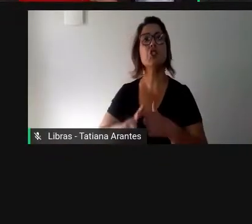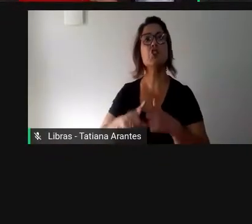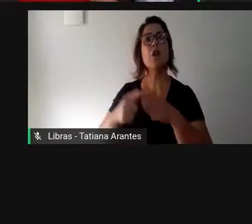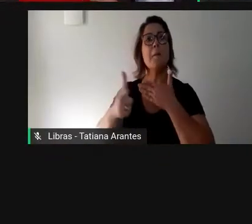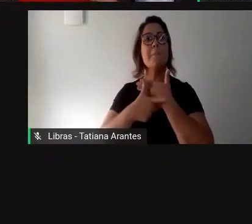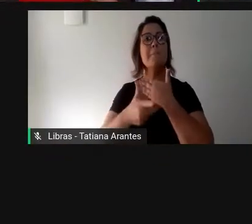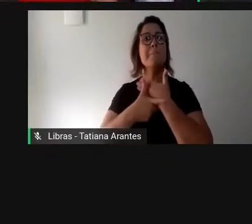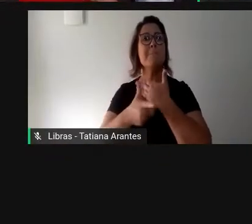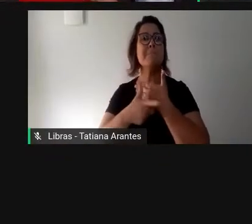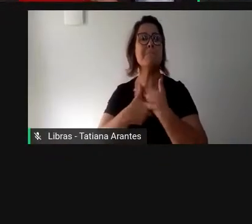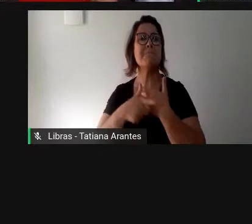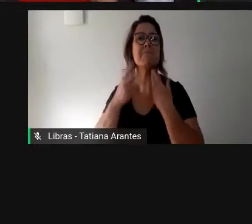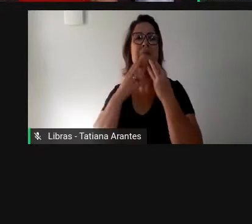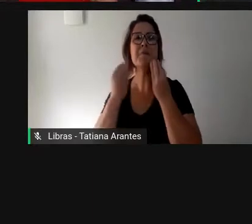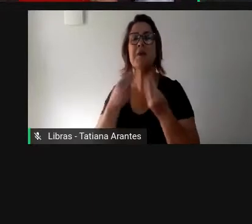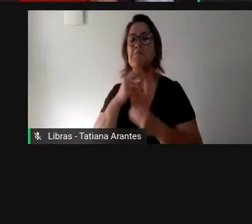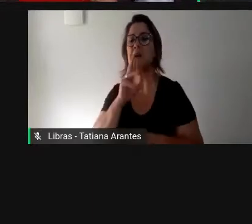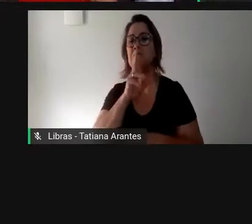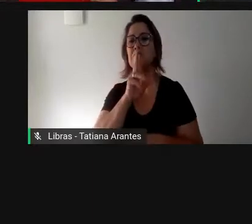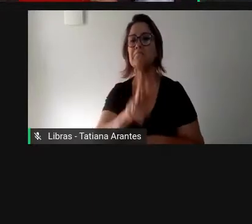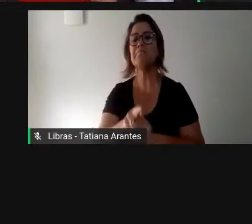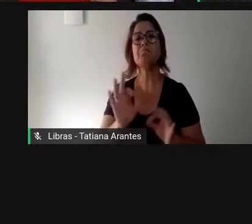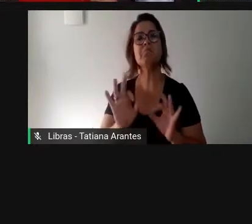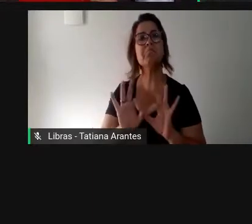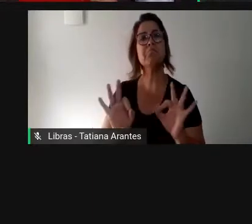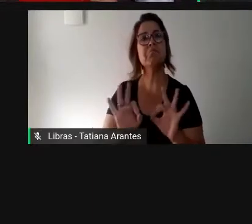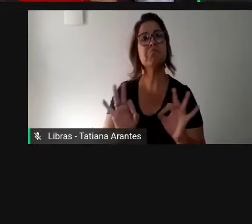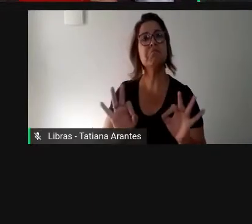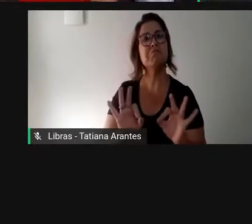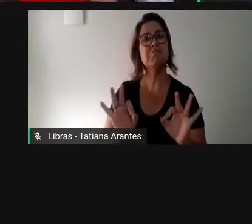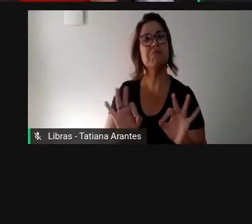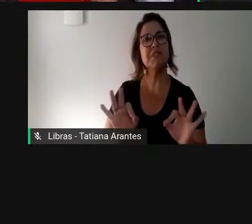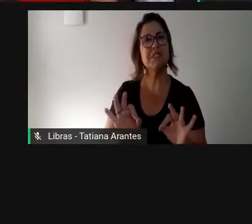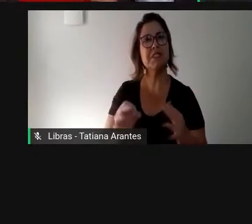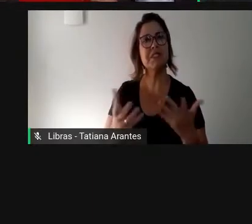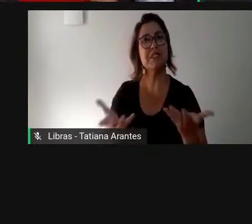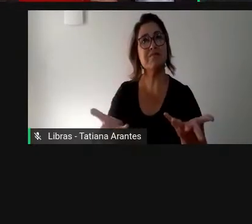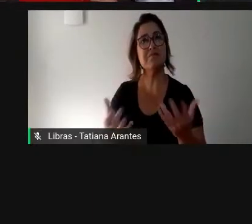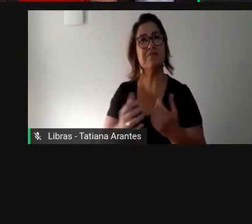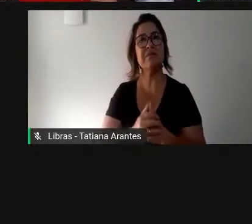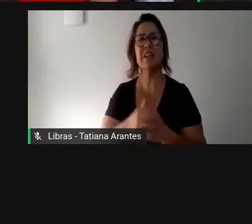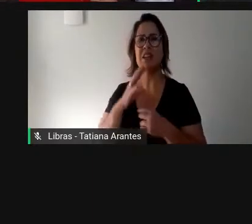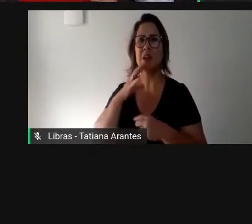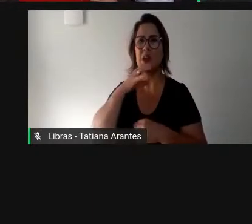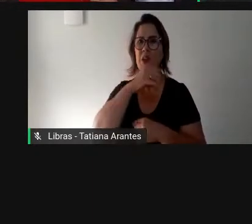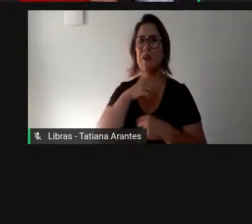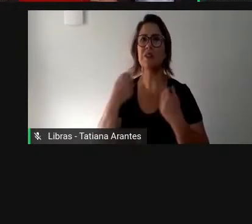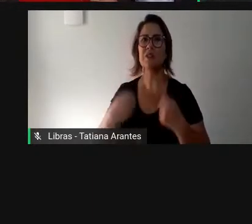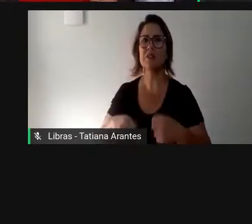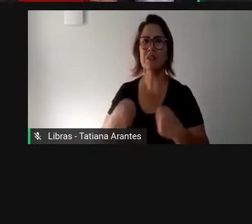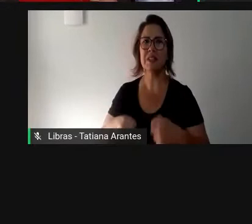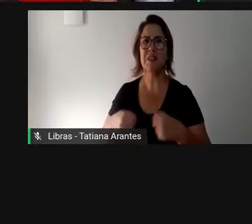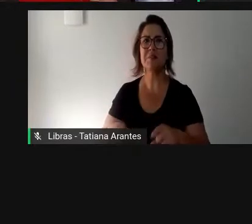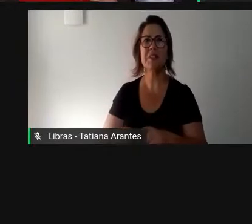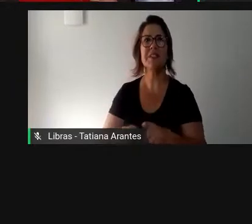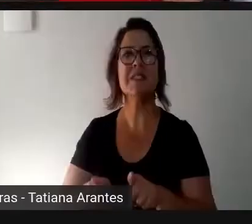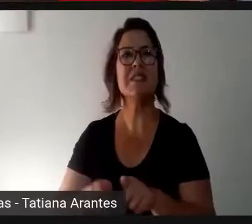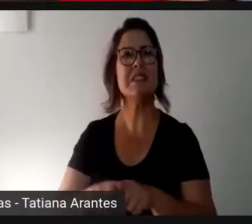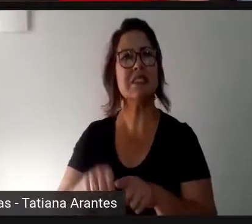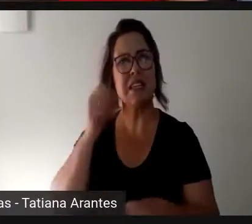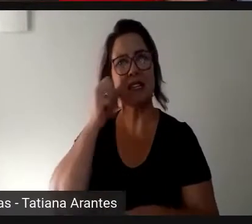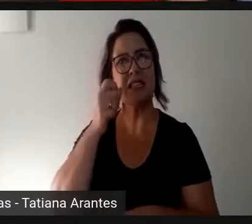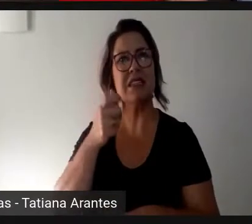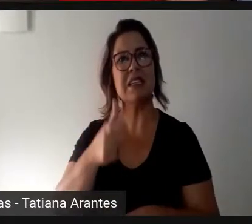nenhum, absolutamente nenhum. Então, assim, eu acho que é necessário você ter, nesse município, por exemplo, interessante. O